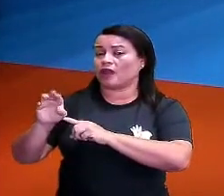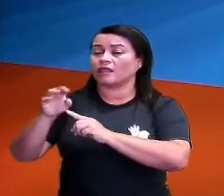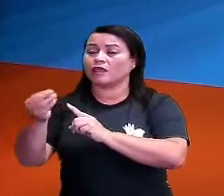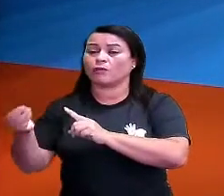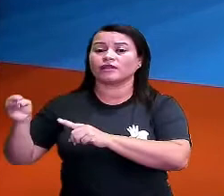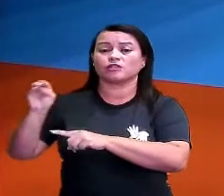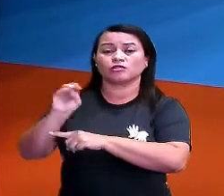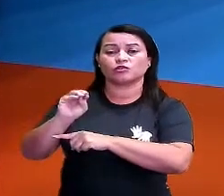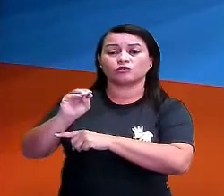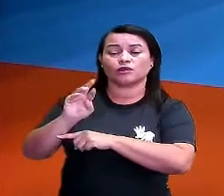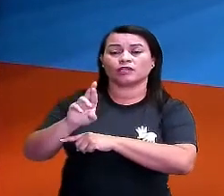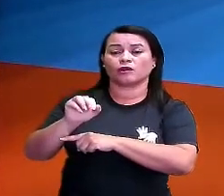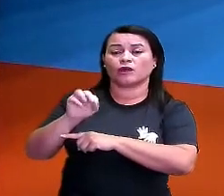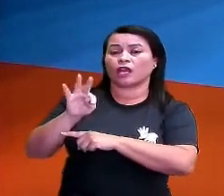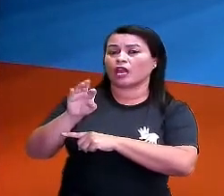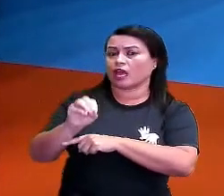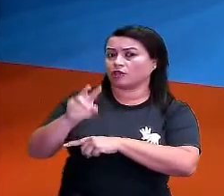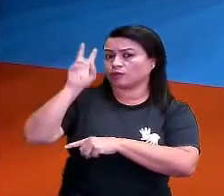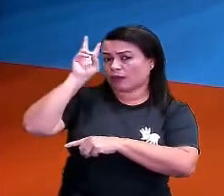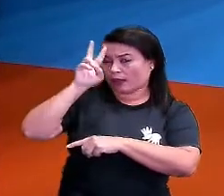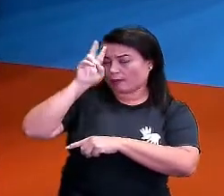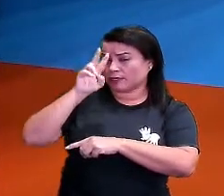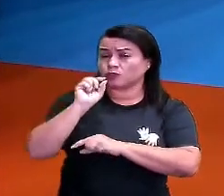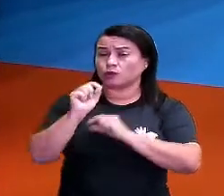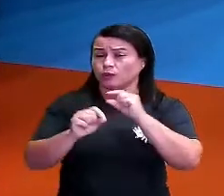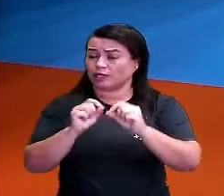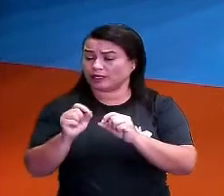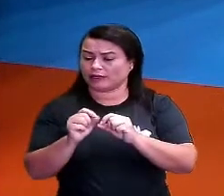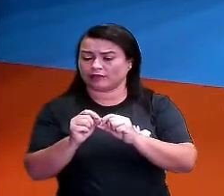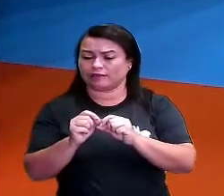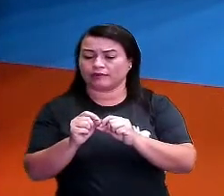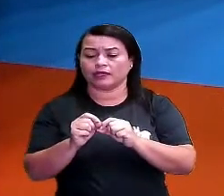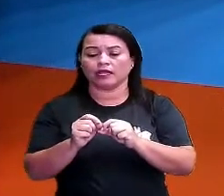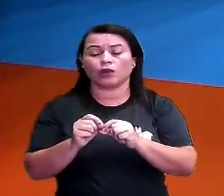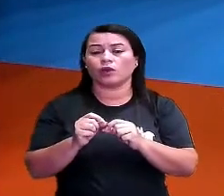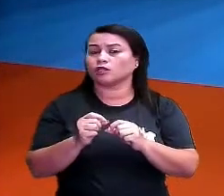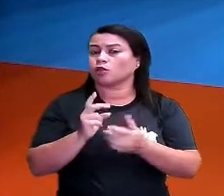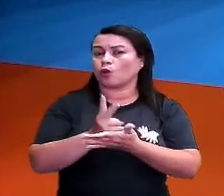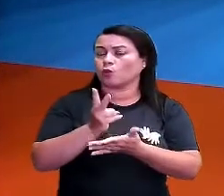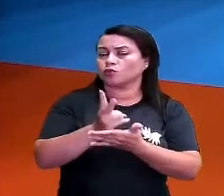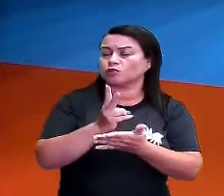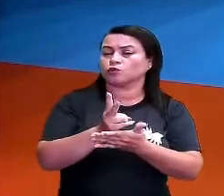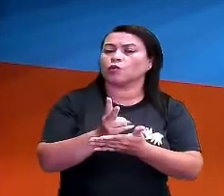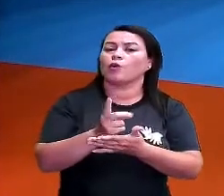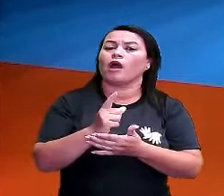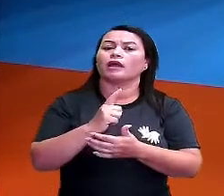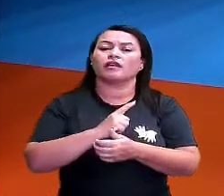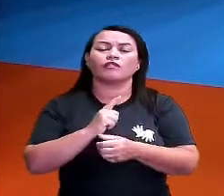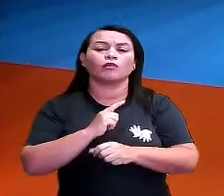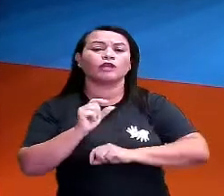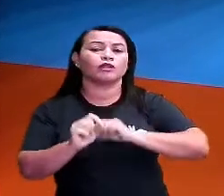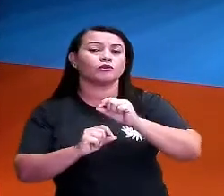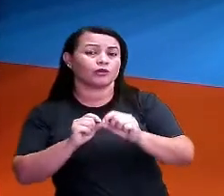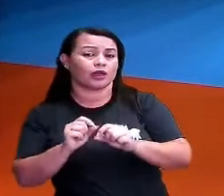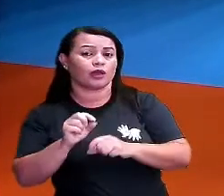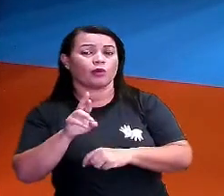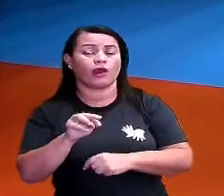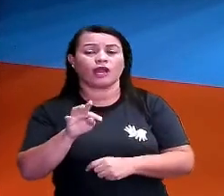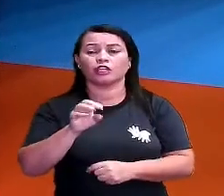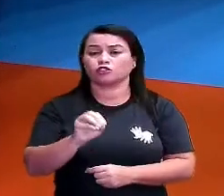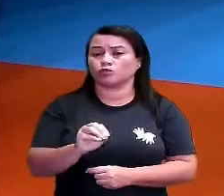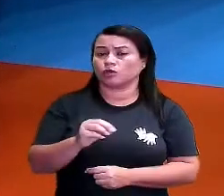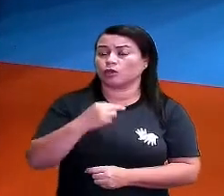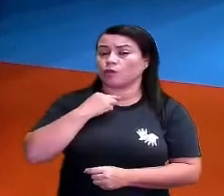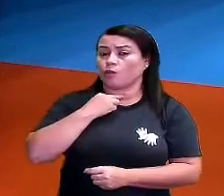ao dividendo. Lembrem-se, quando eu não continuo a divisão, sobrou um resto, eu não tenho ali um valor que eu possa continuar a